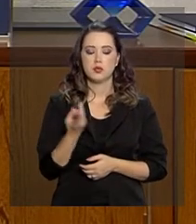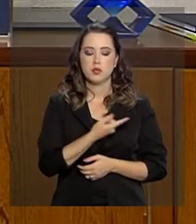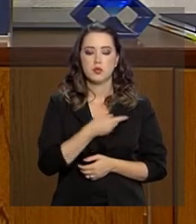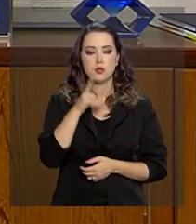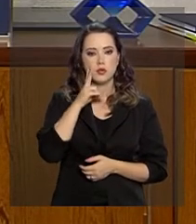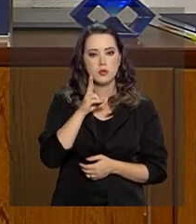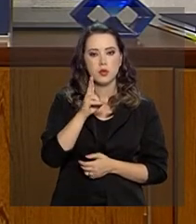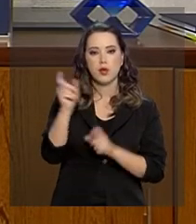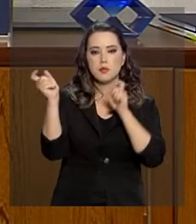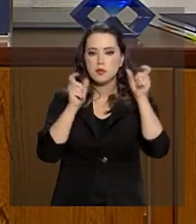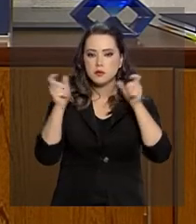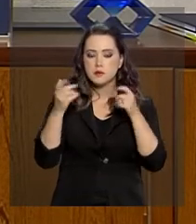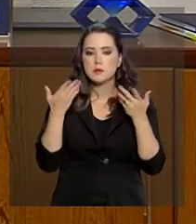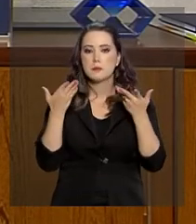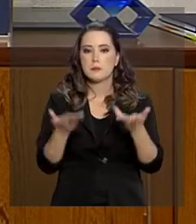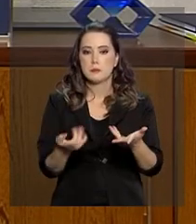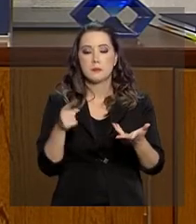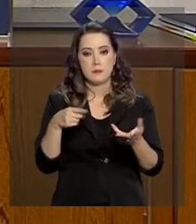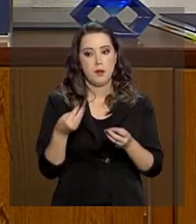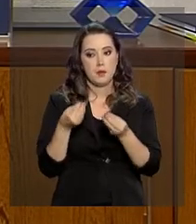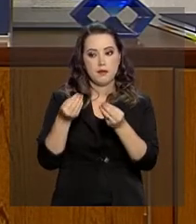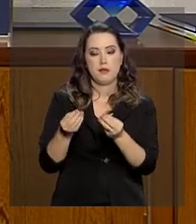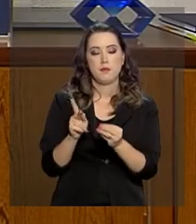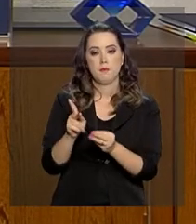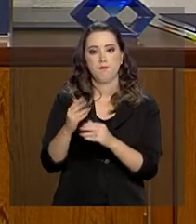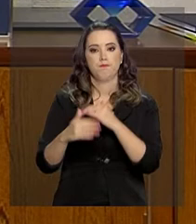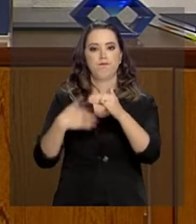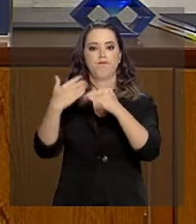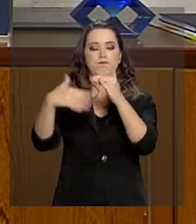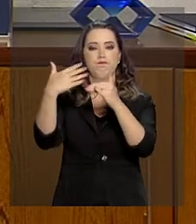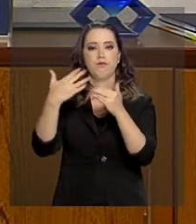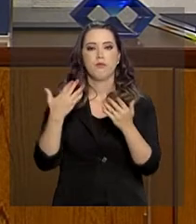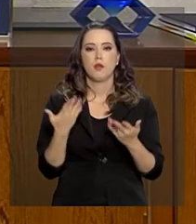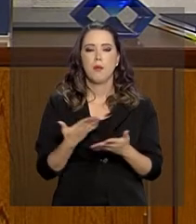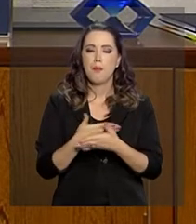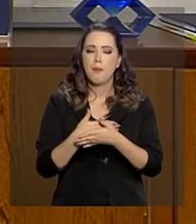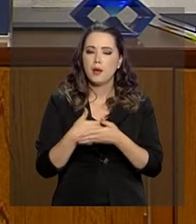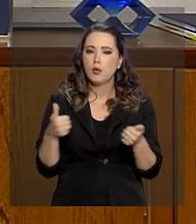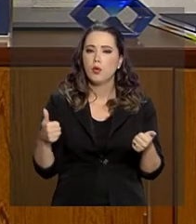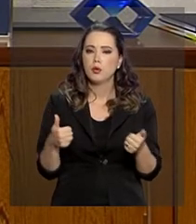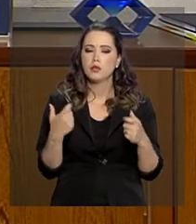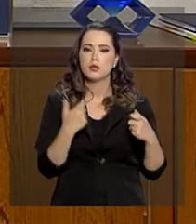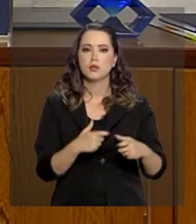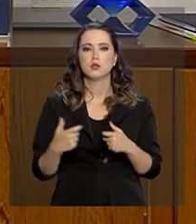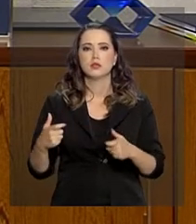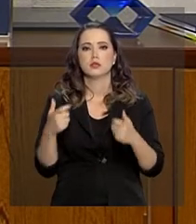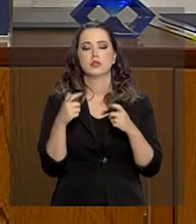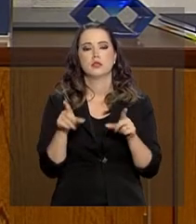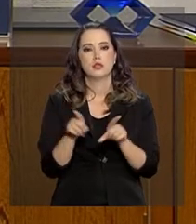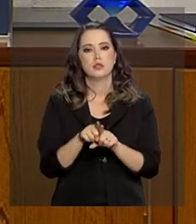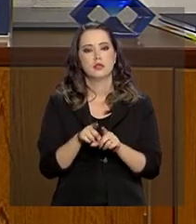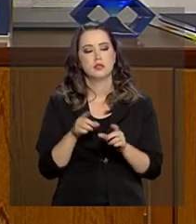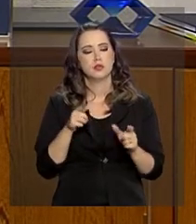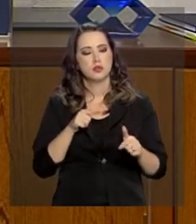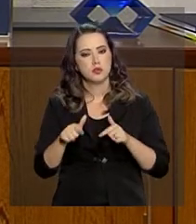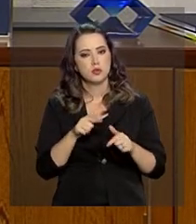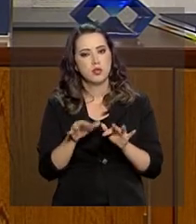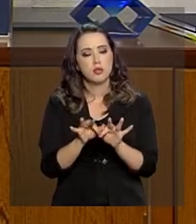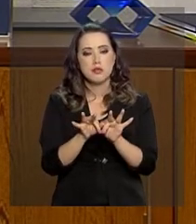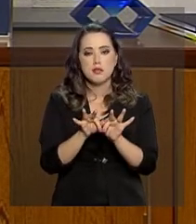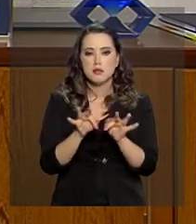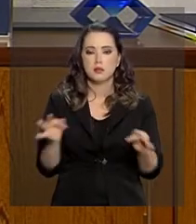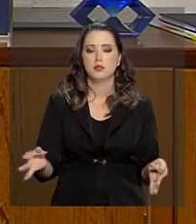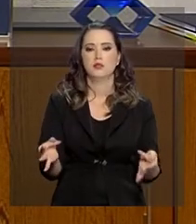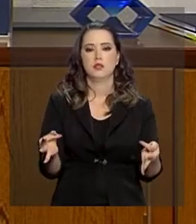atento para darmos cada vez mais melhorias do ambiente de negócios simplificação